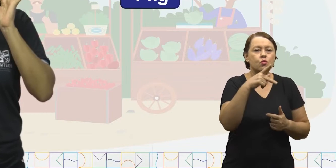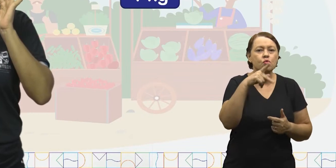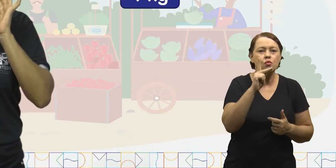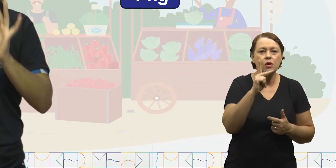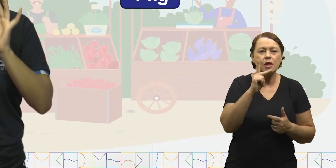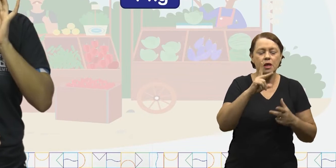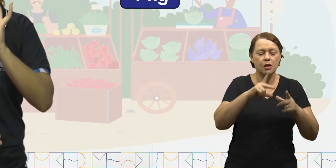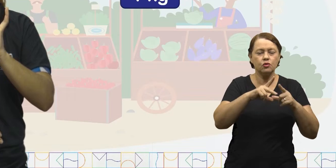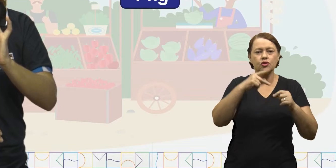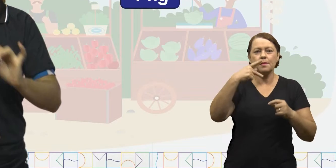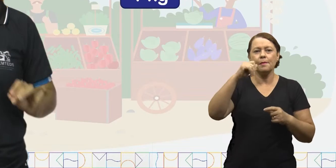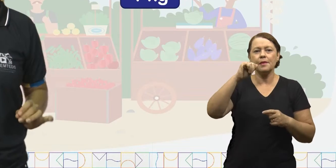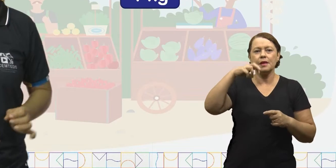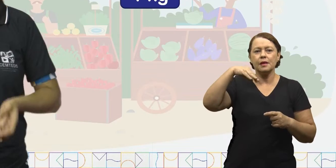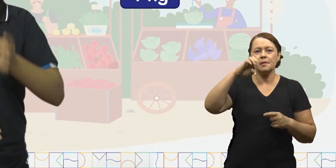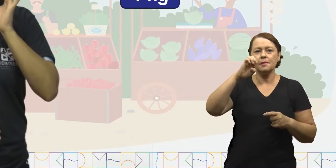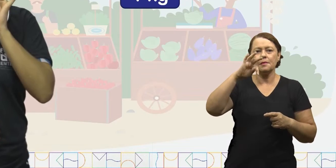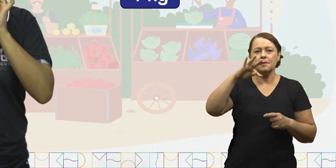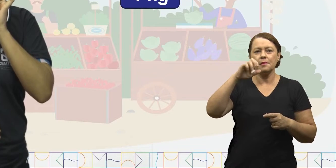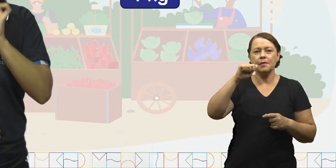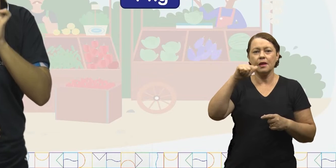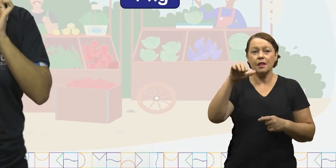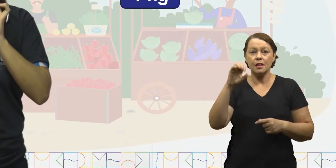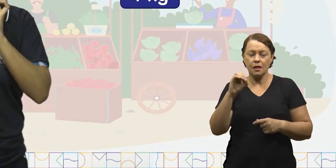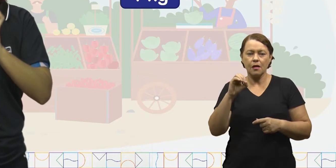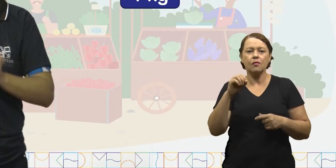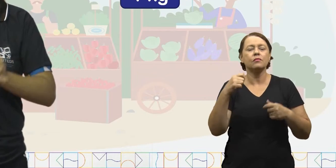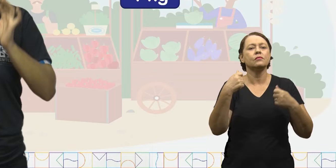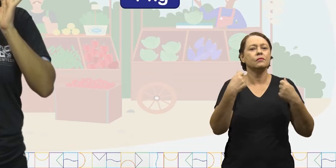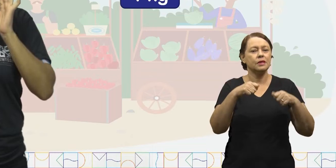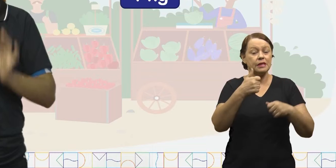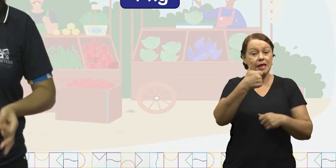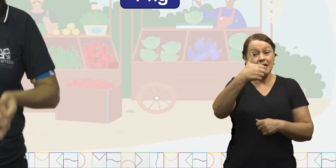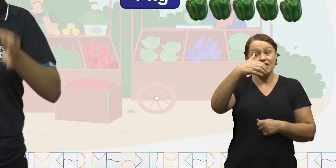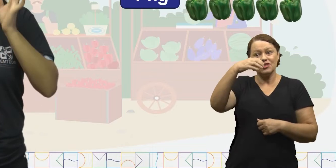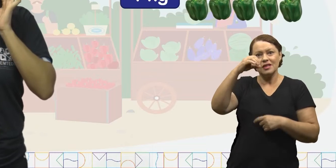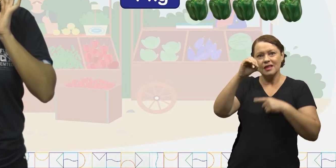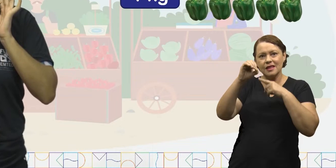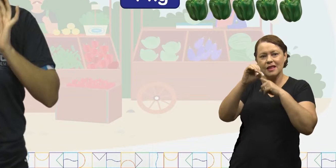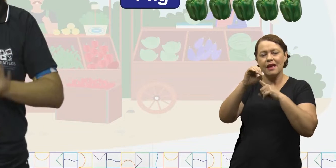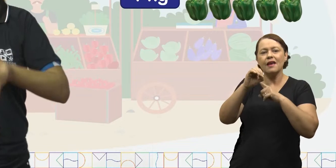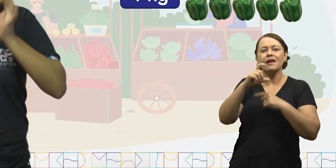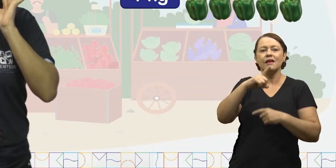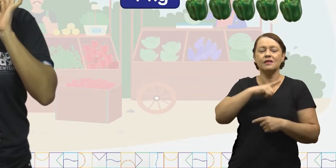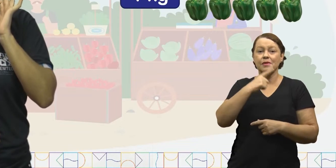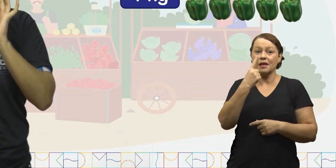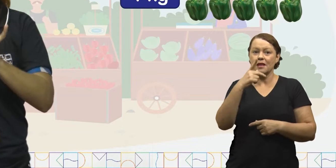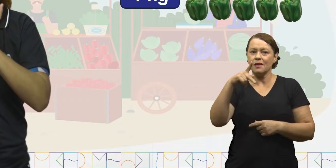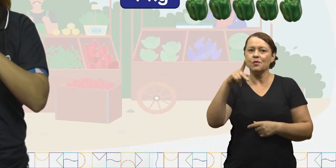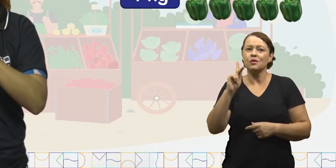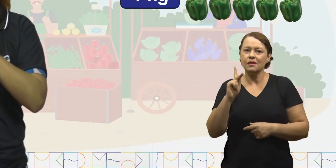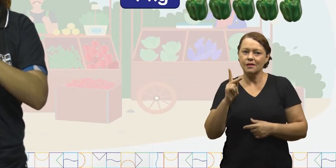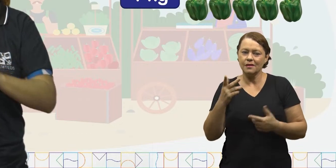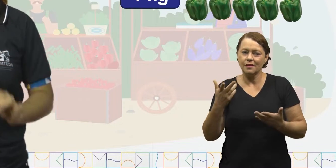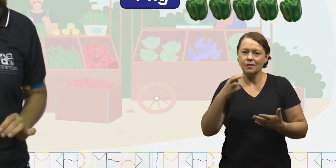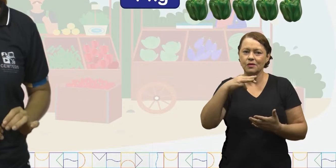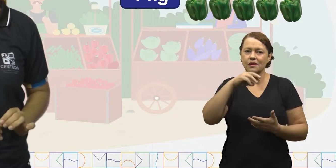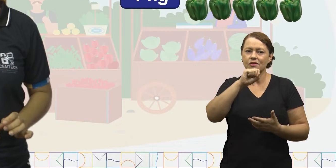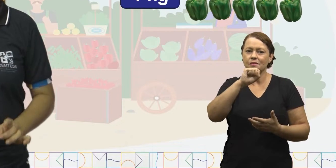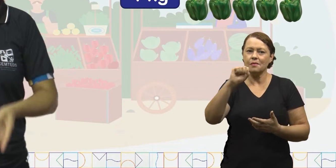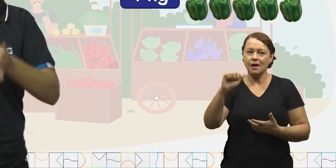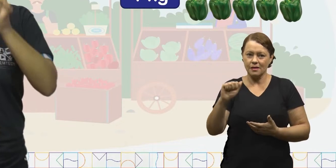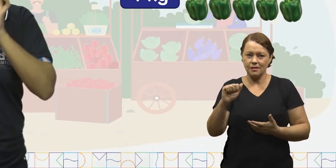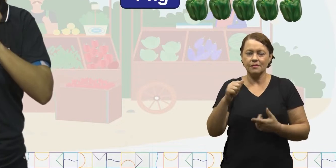pedisse 1 quilo de pimentões, ele precisaria de 10 para ter essa quantidade de